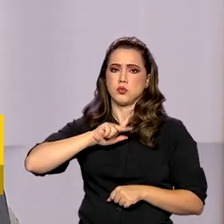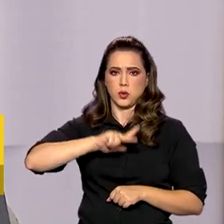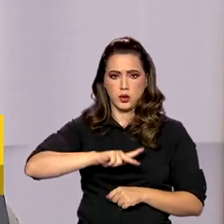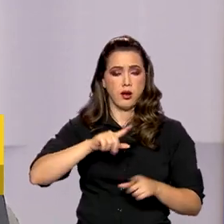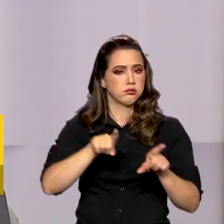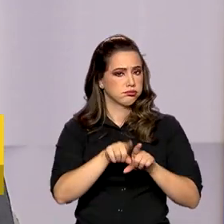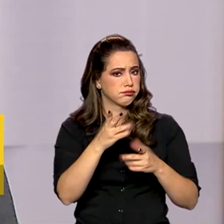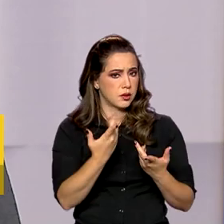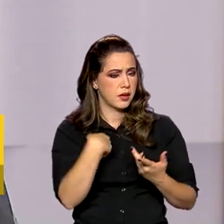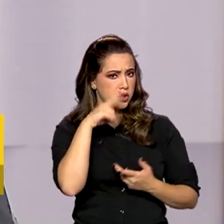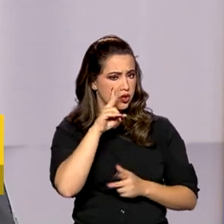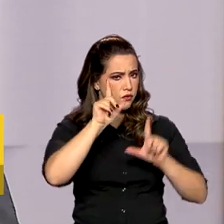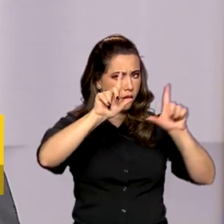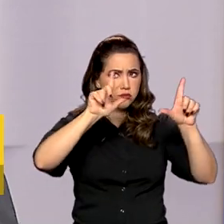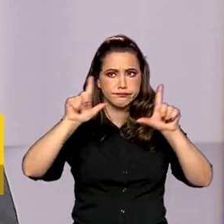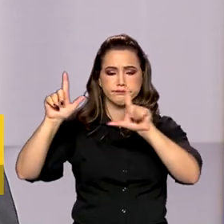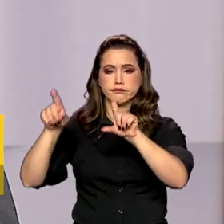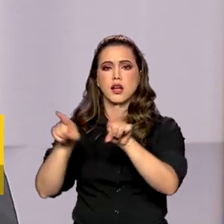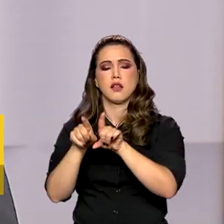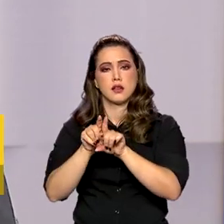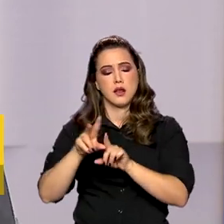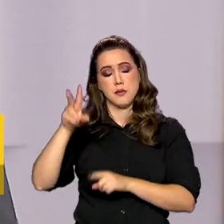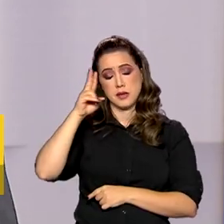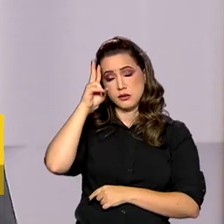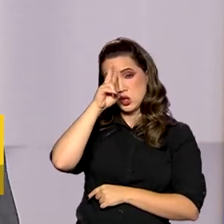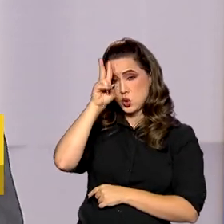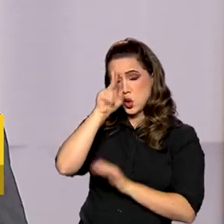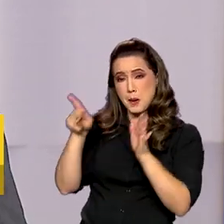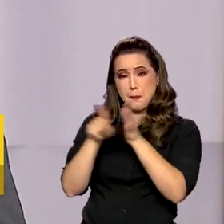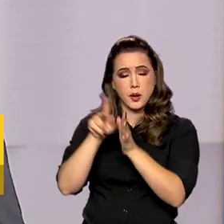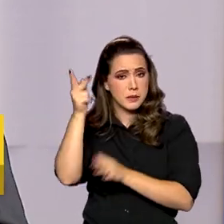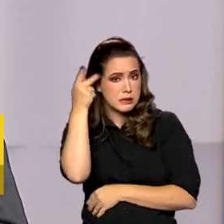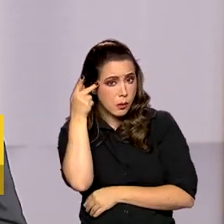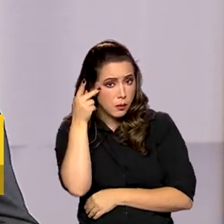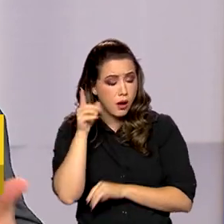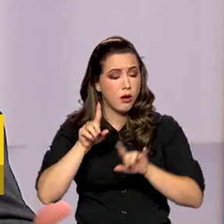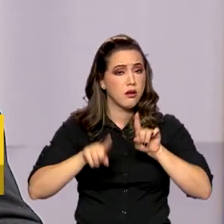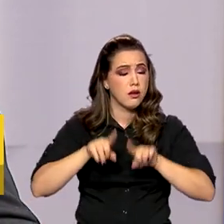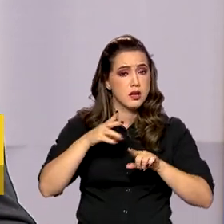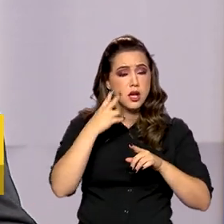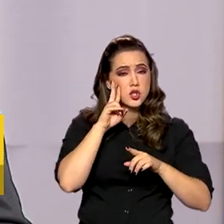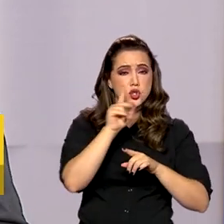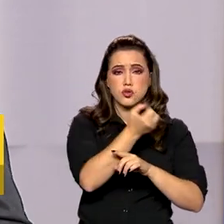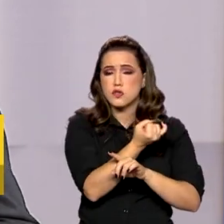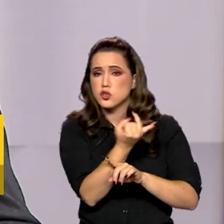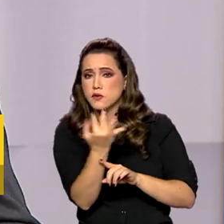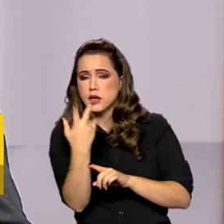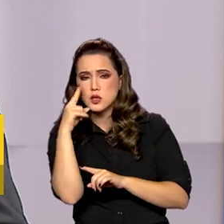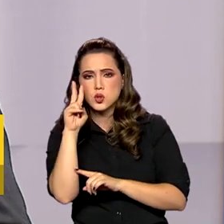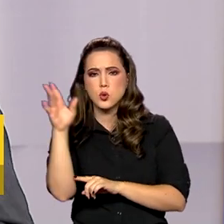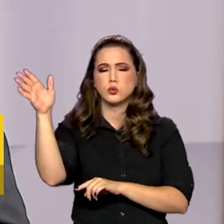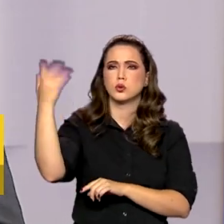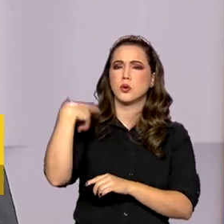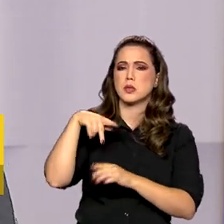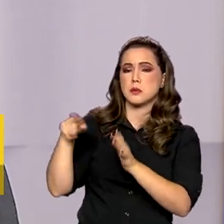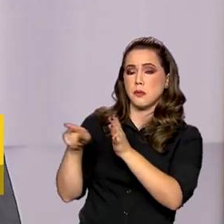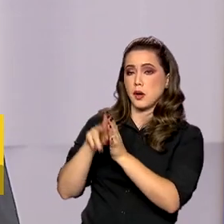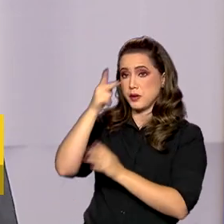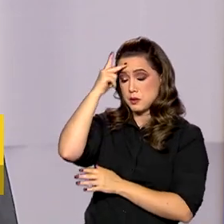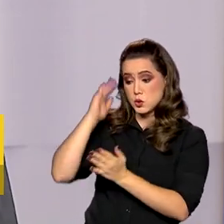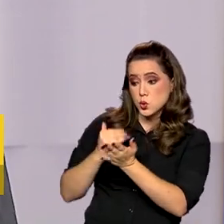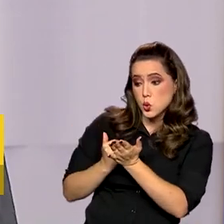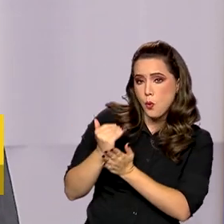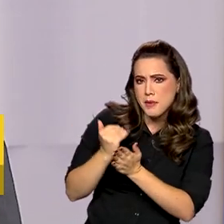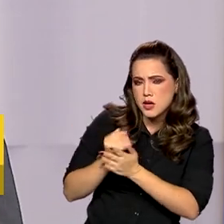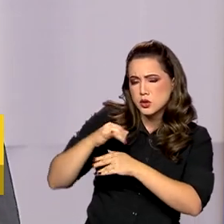E existem alguns aspectos da memória propriamente paulista também. A gente sabe que existem estátuas de bandeirantes, tudo, muita coisa está sendo revisada